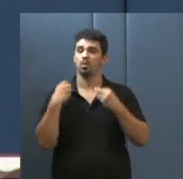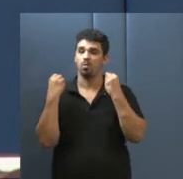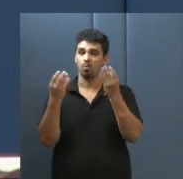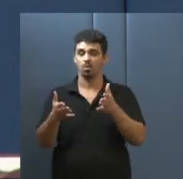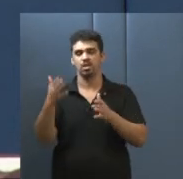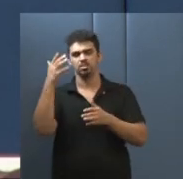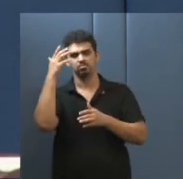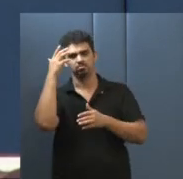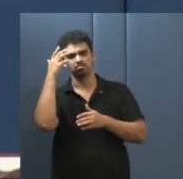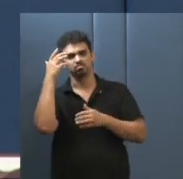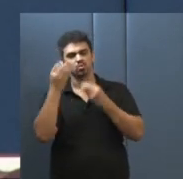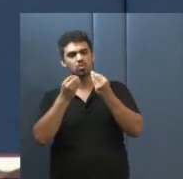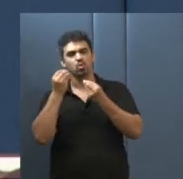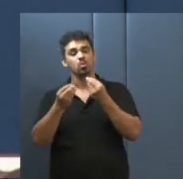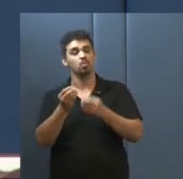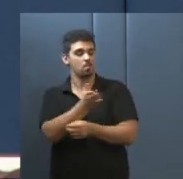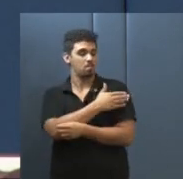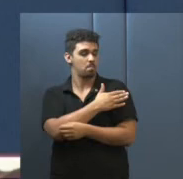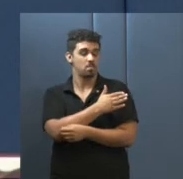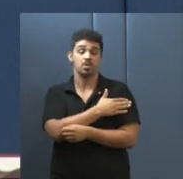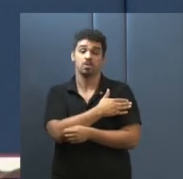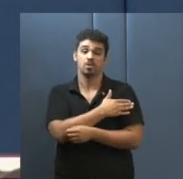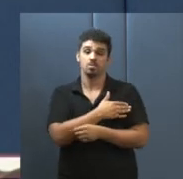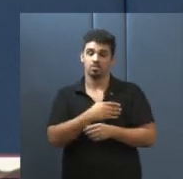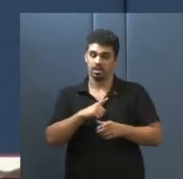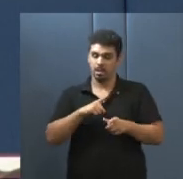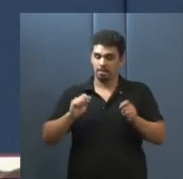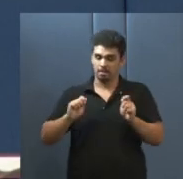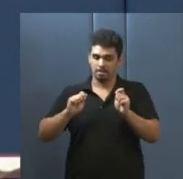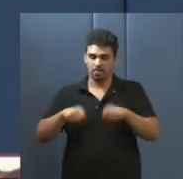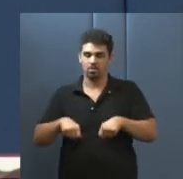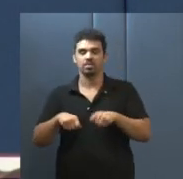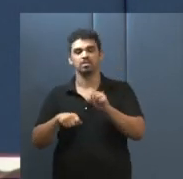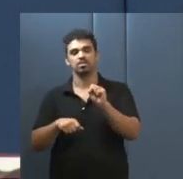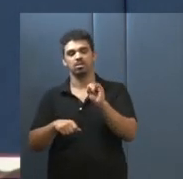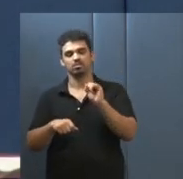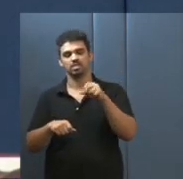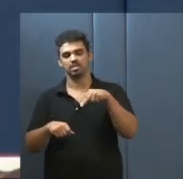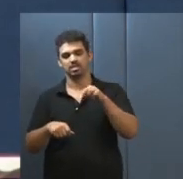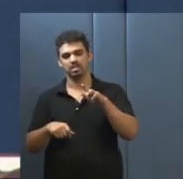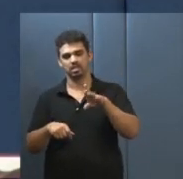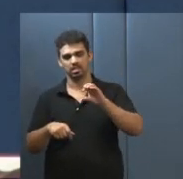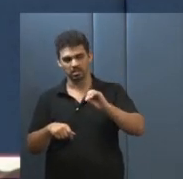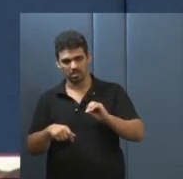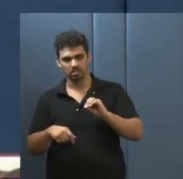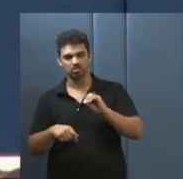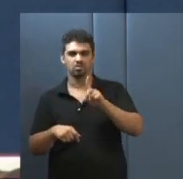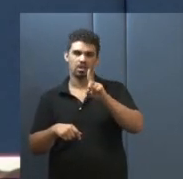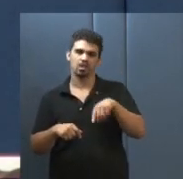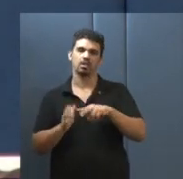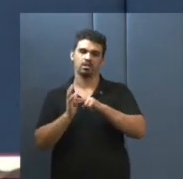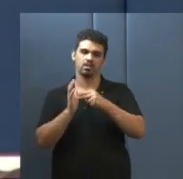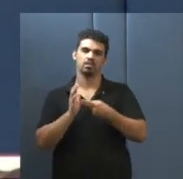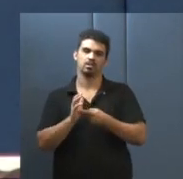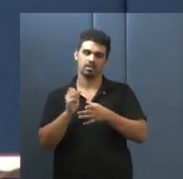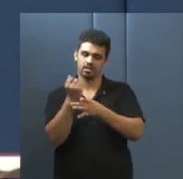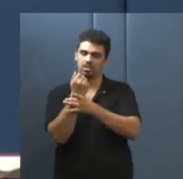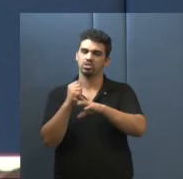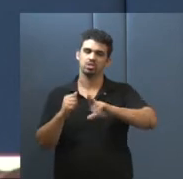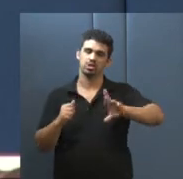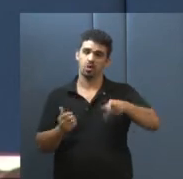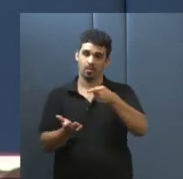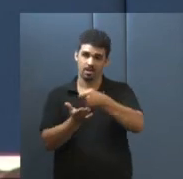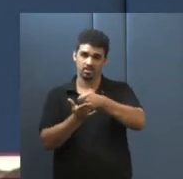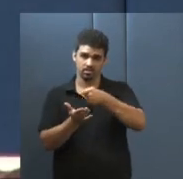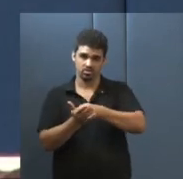outros membros do que temos em potencial sinistro, em potencial exigência, que são justamente essas garantias não exigidas.